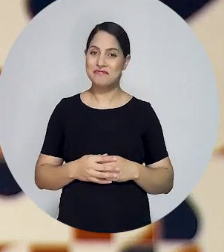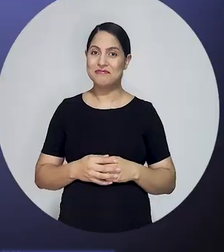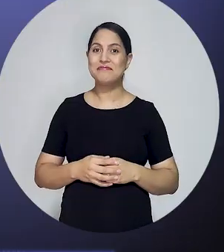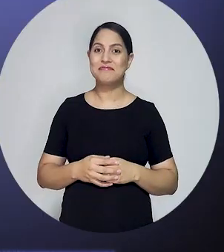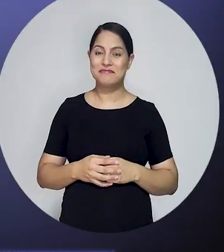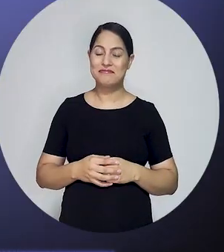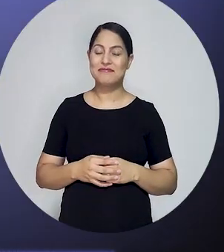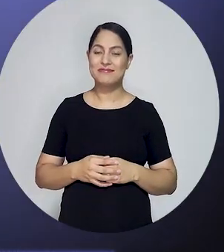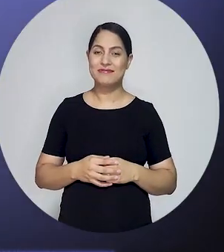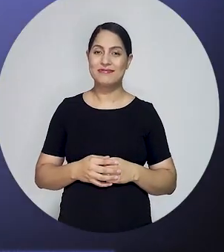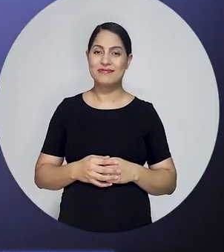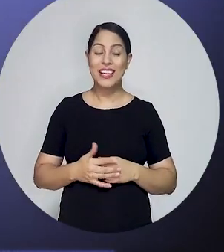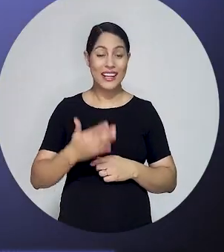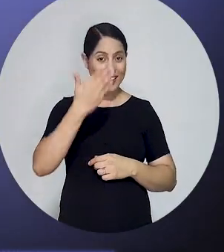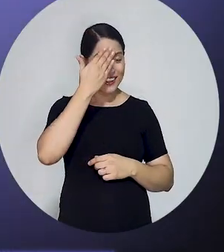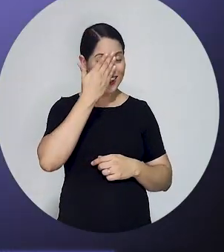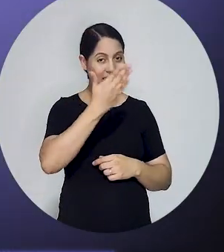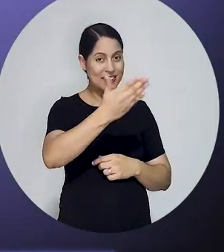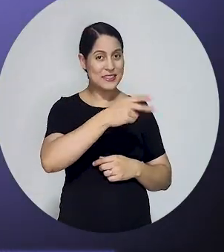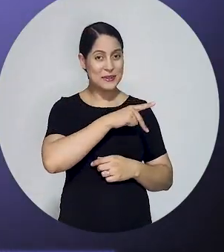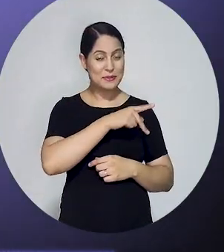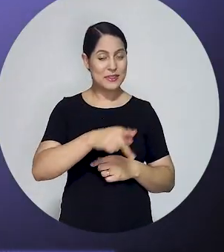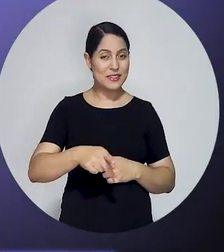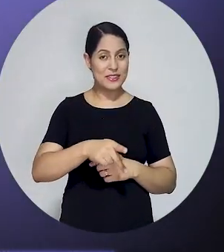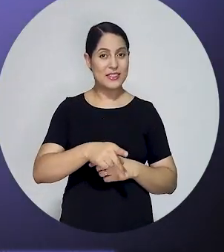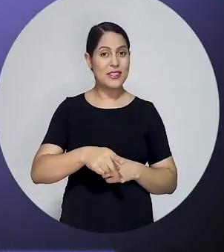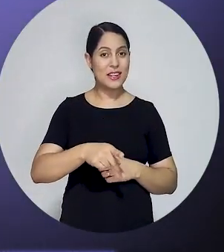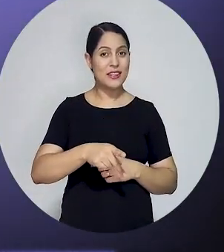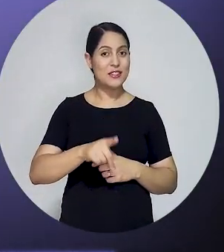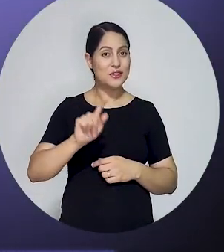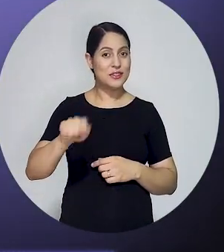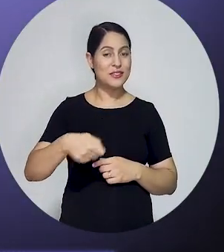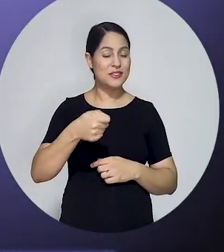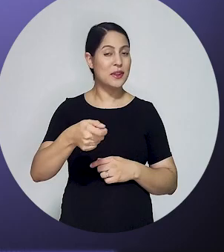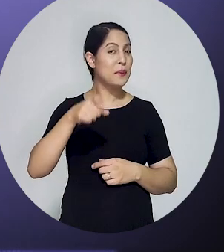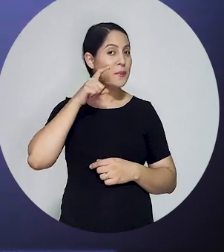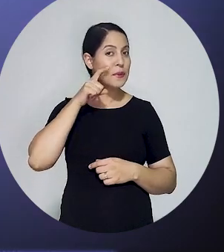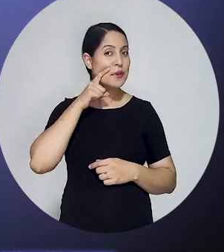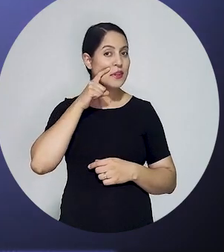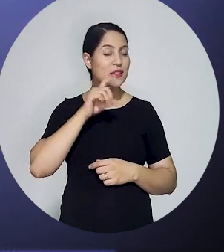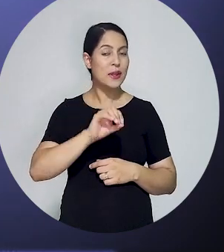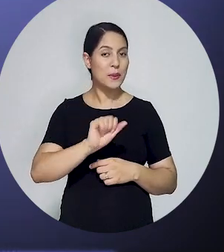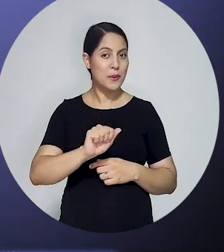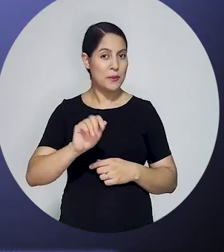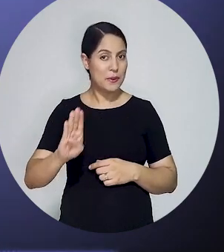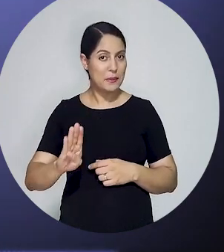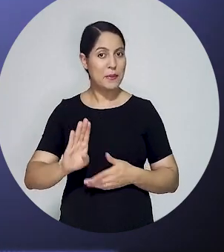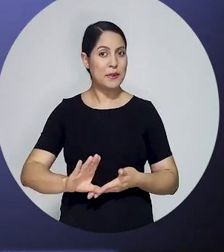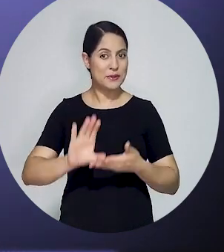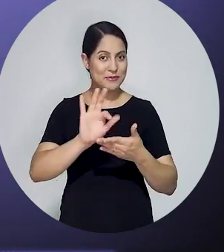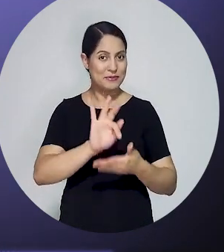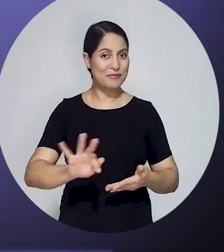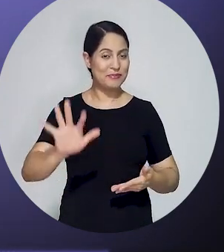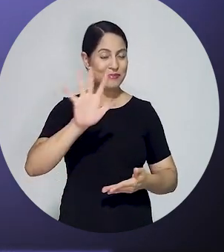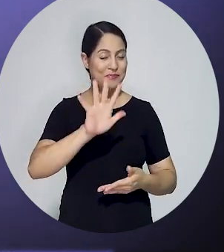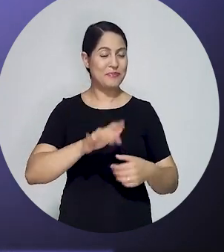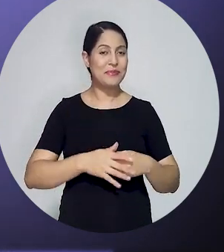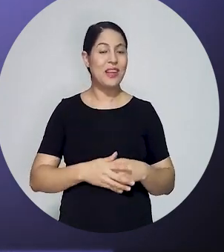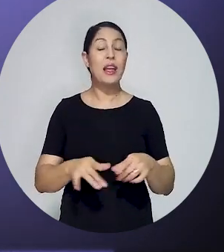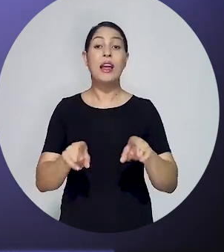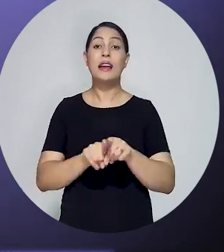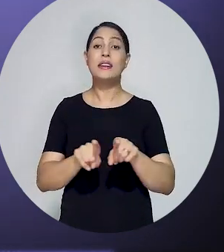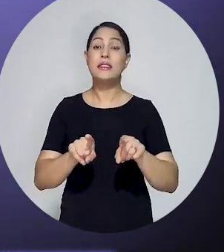trabalho. Agradecer a presença do presidente do Conselho Federal da Ordem dos Advogados do Brasil, Dr. Beto Simonetti,